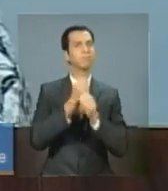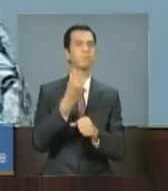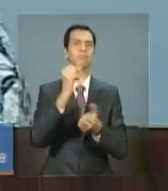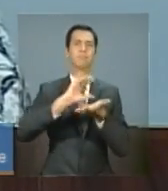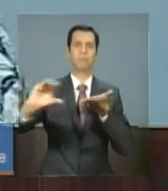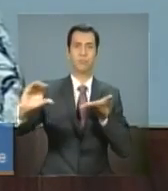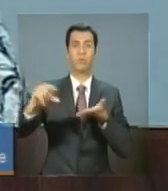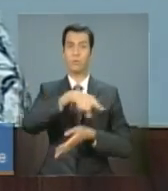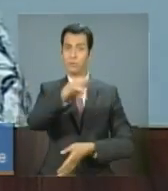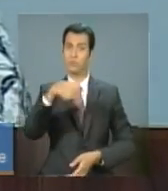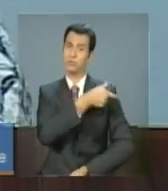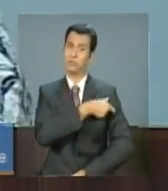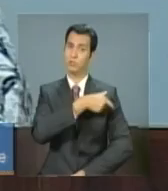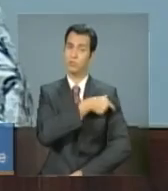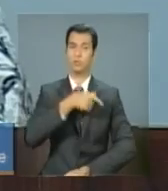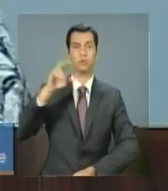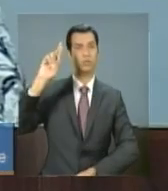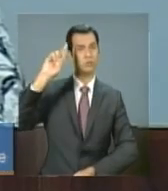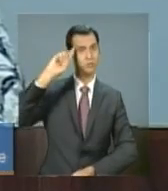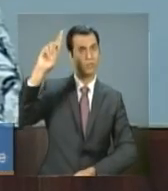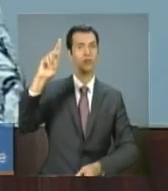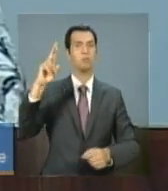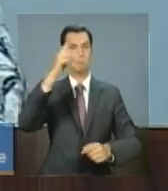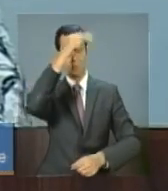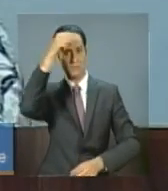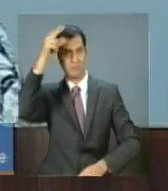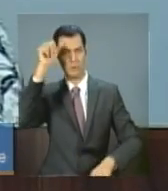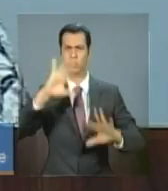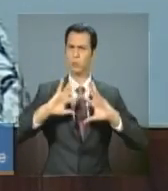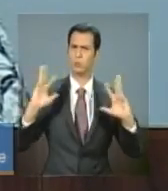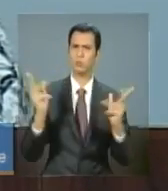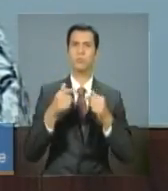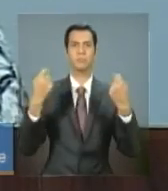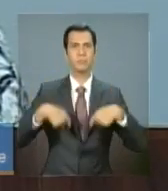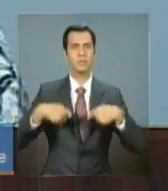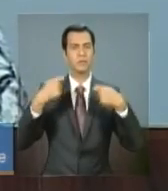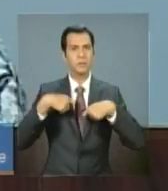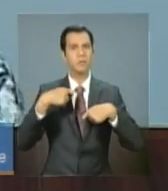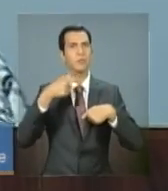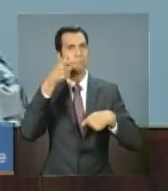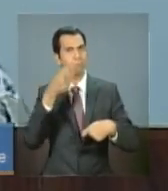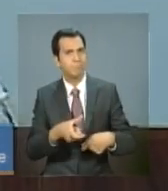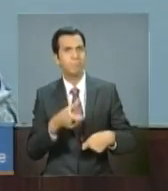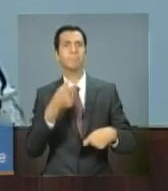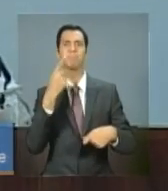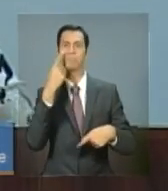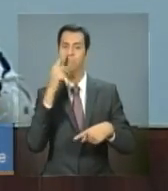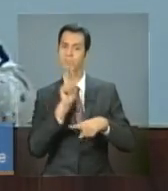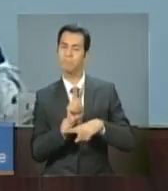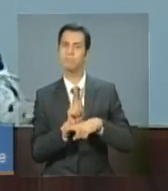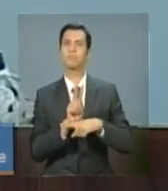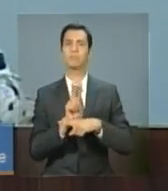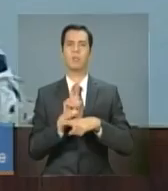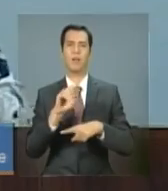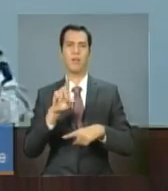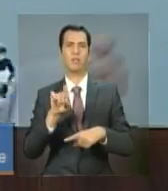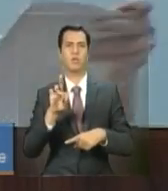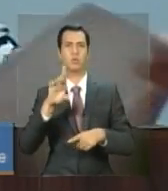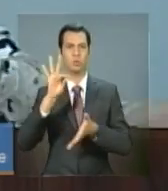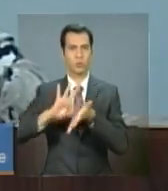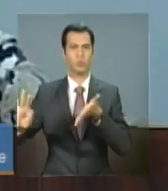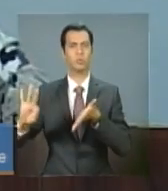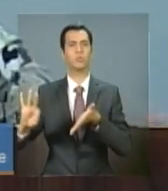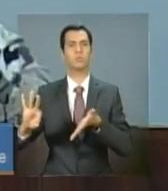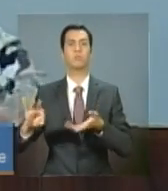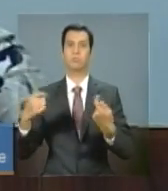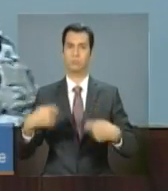para essas alterações e nos auxiliem a qualificar e valorizar o cadastro único. Por fim,